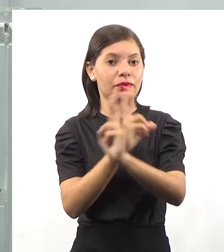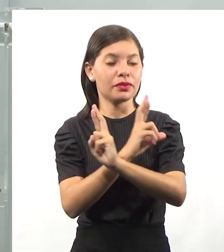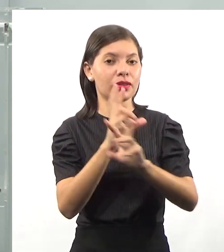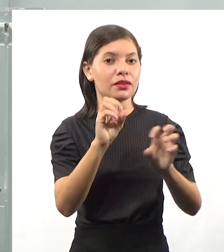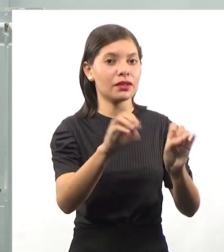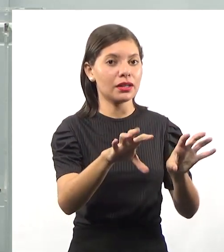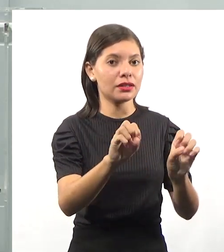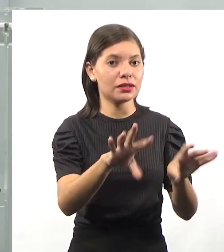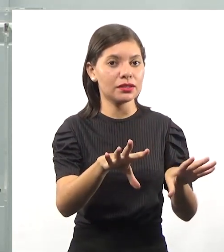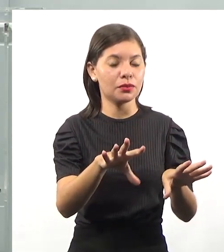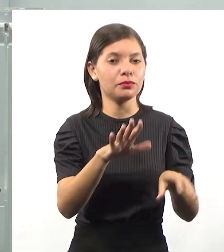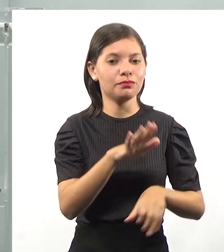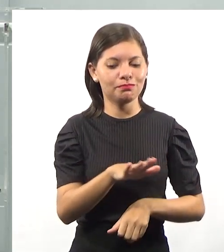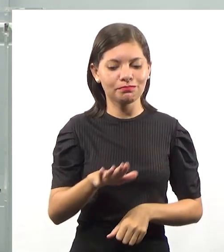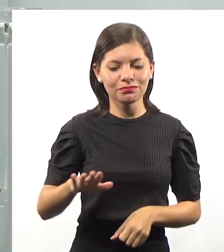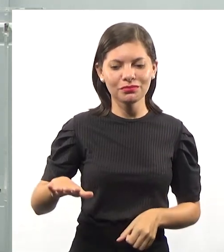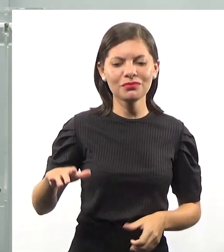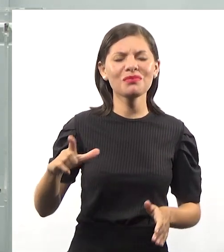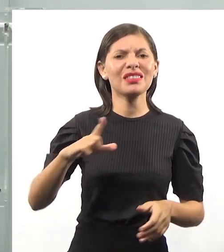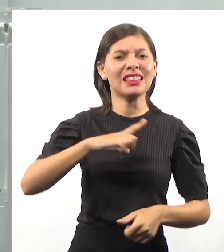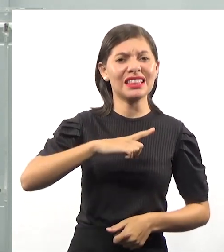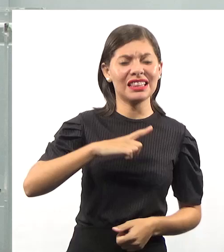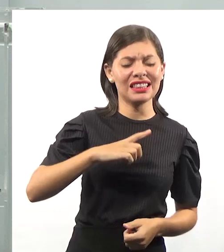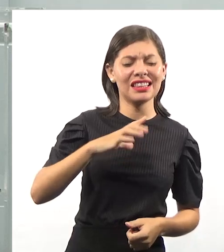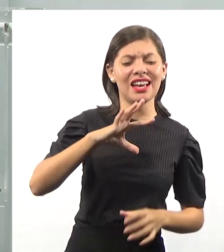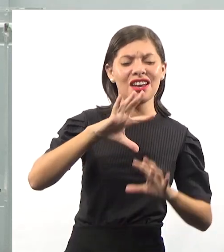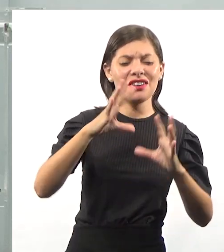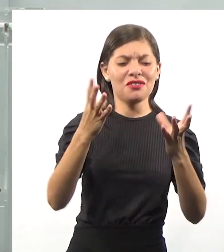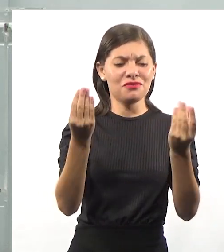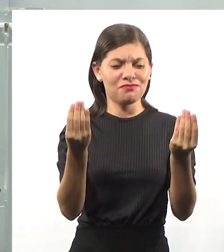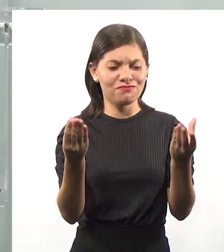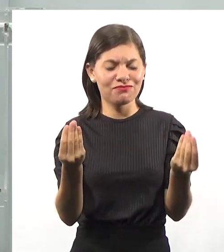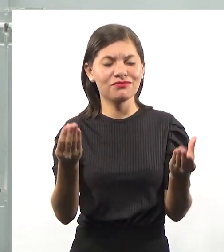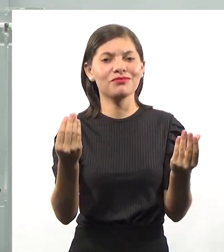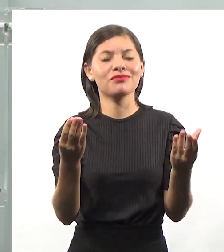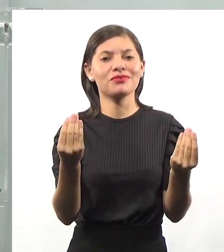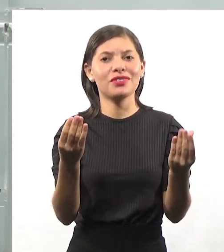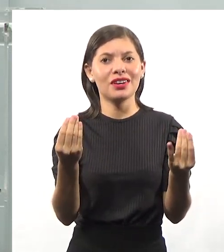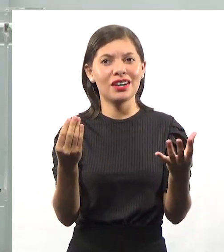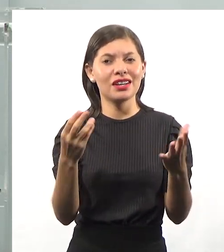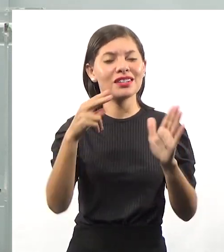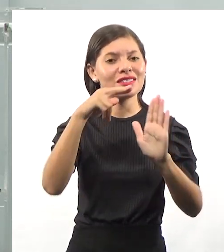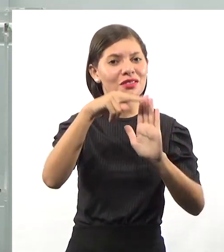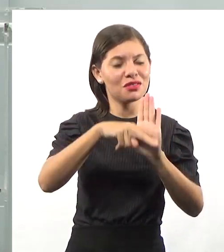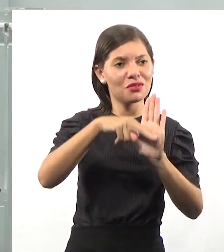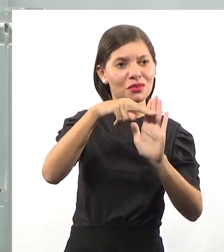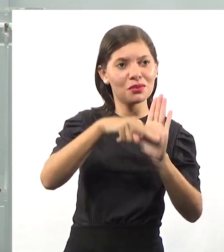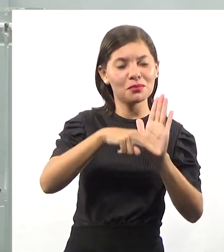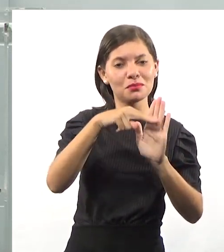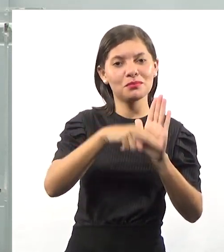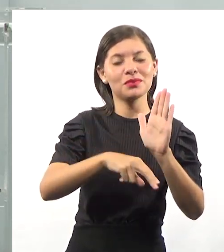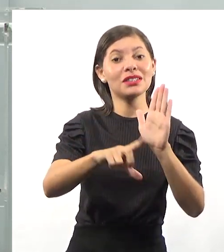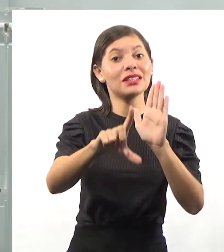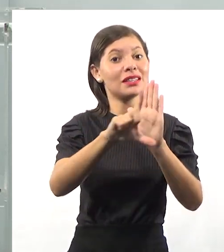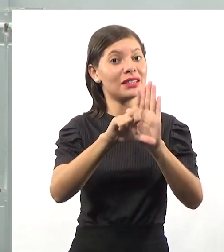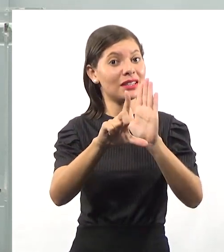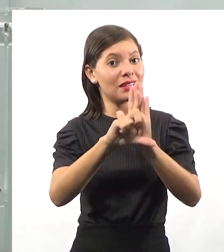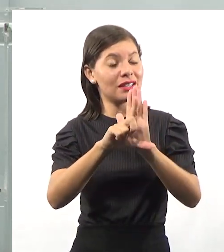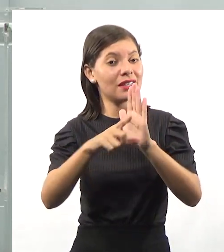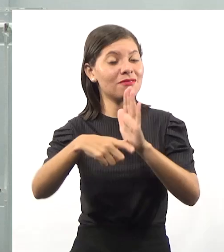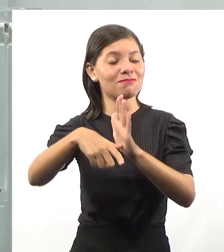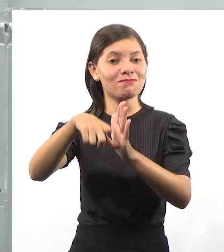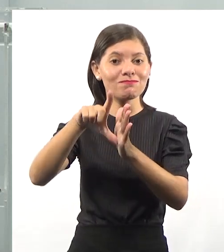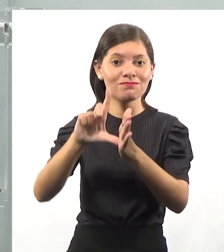infantil. Existem várias complementações, existem várias normativas, leis posteriores